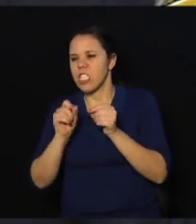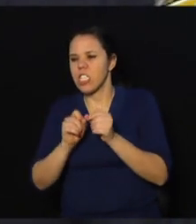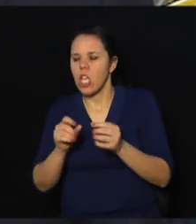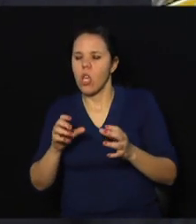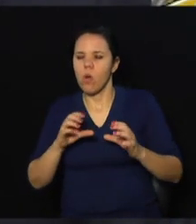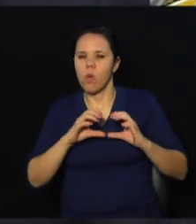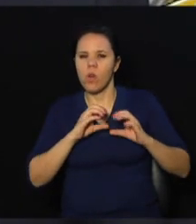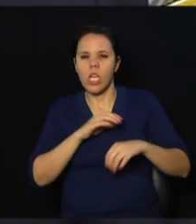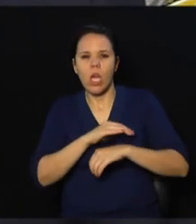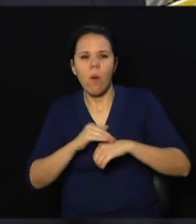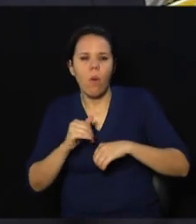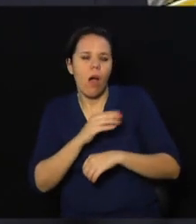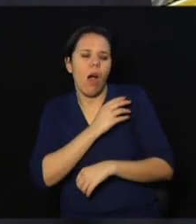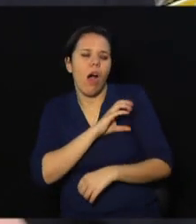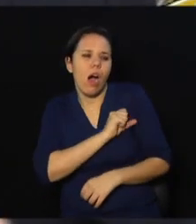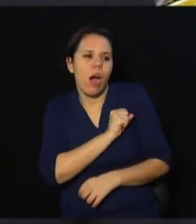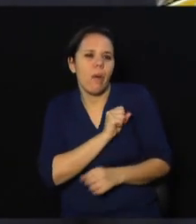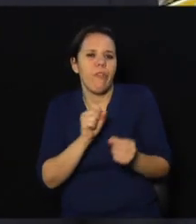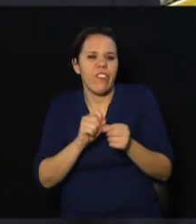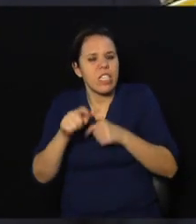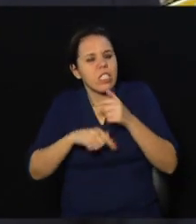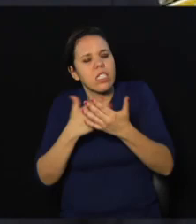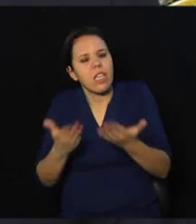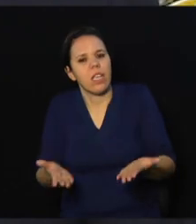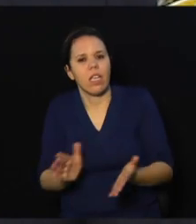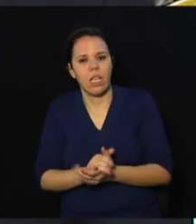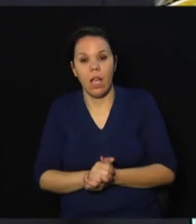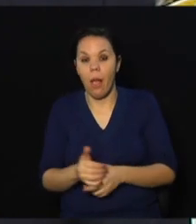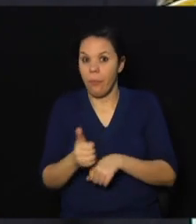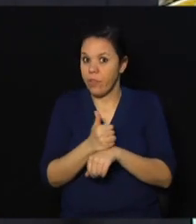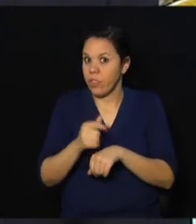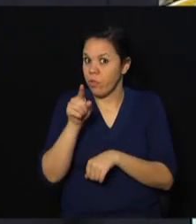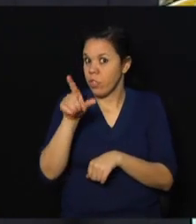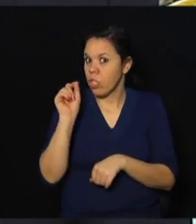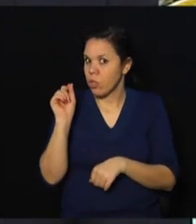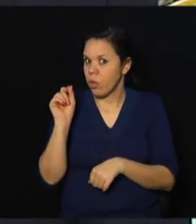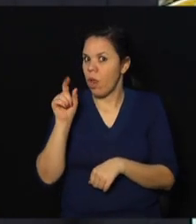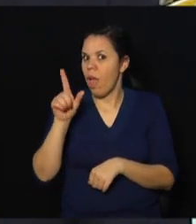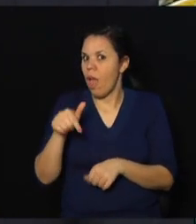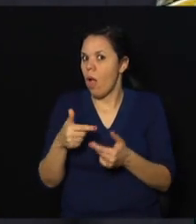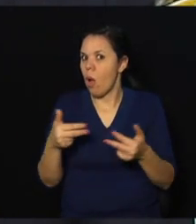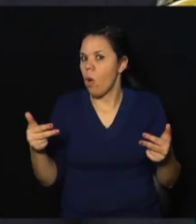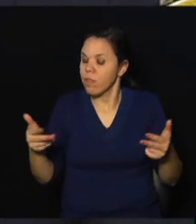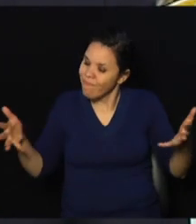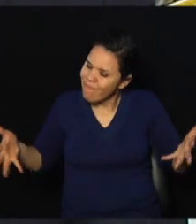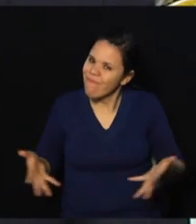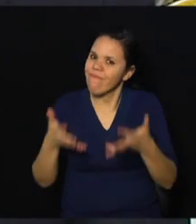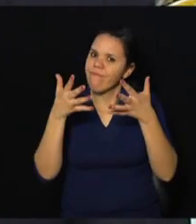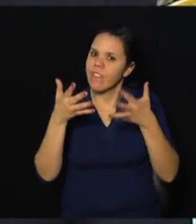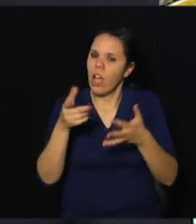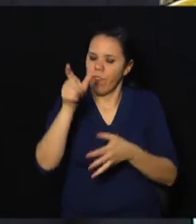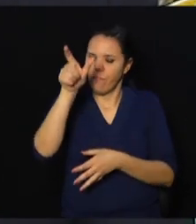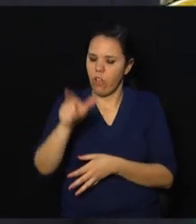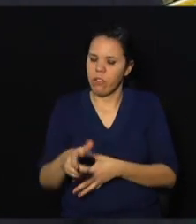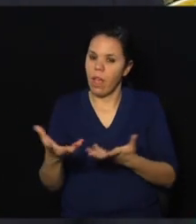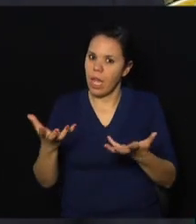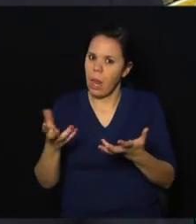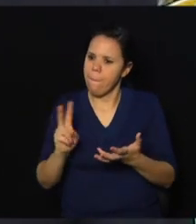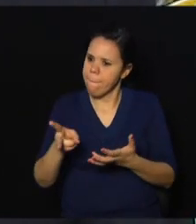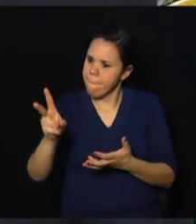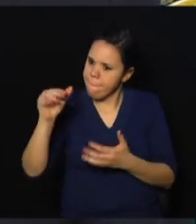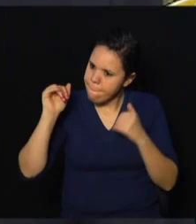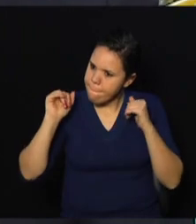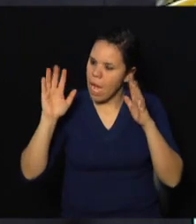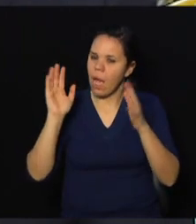Porque você tem uma motivação. Exato, porque a profissão que você escolhe, ela tem que ser algo que mova você a querer mais, a